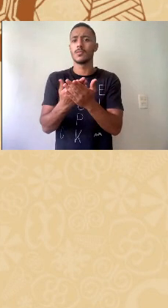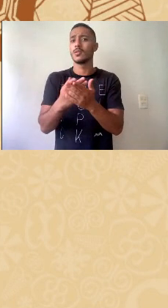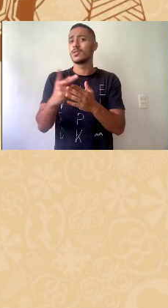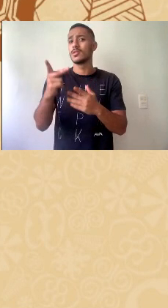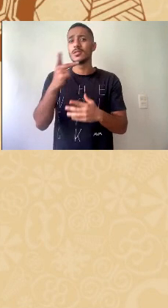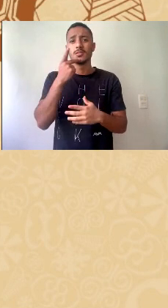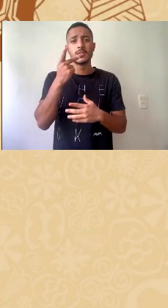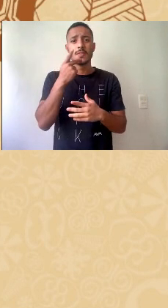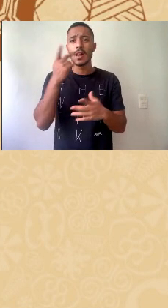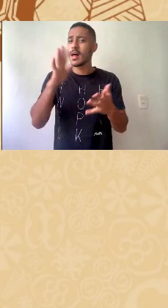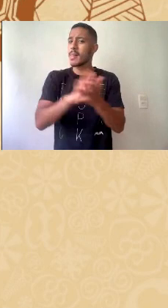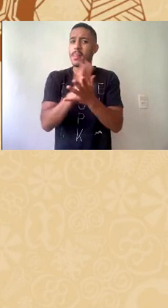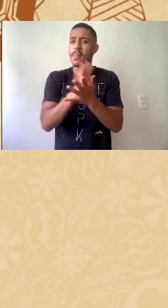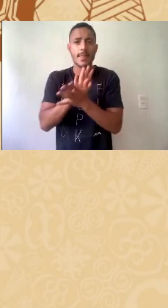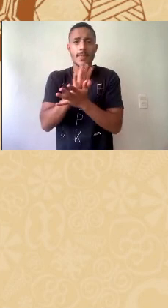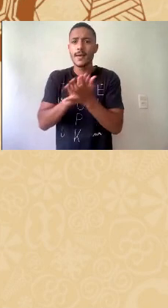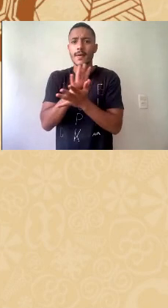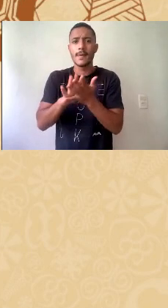sem